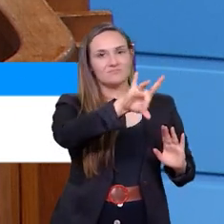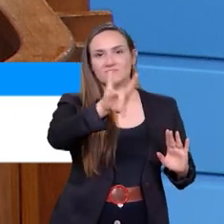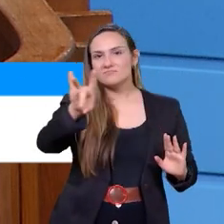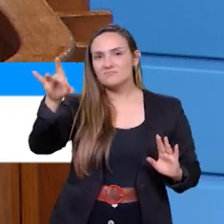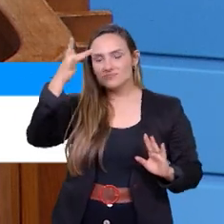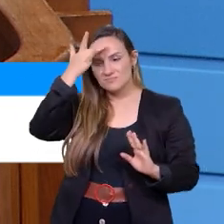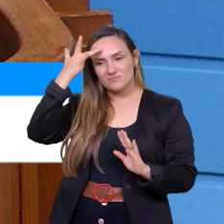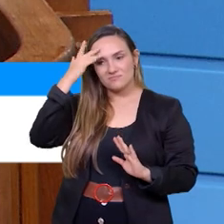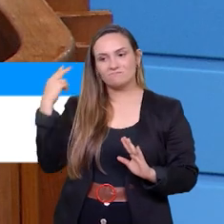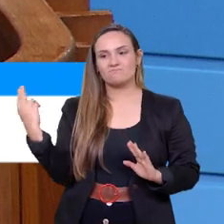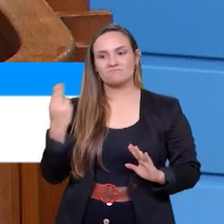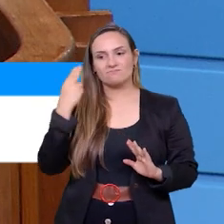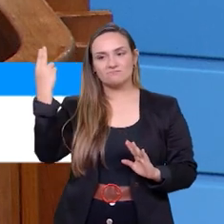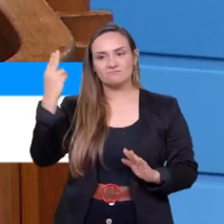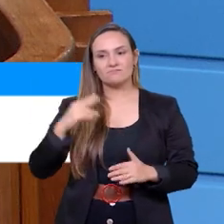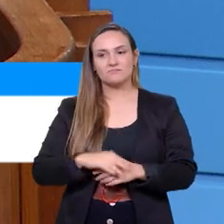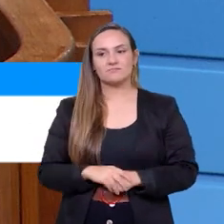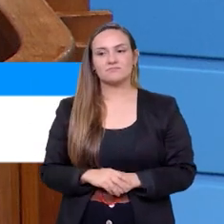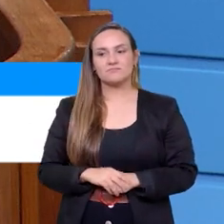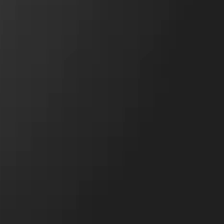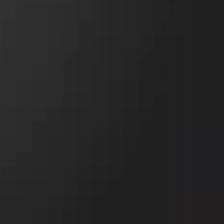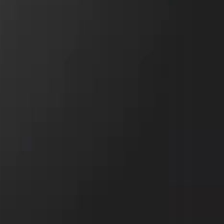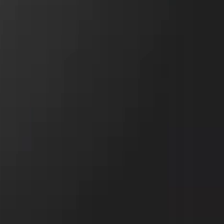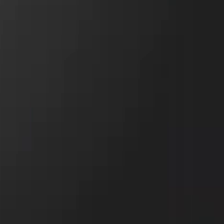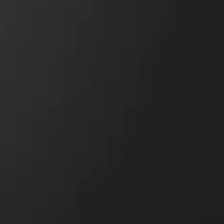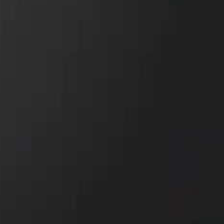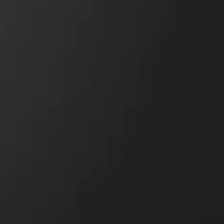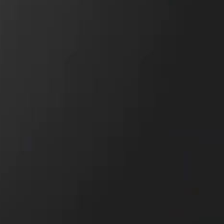das pessoas eternamente